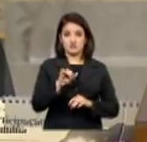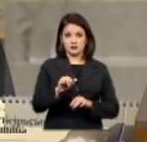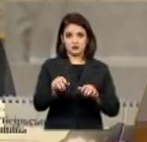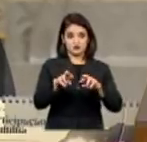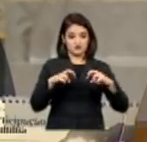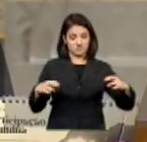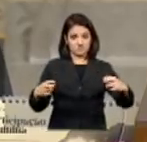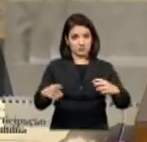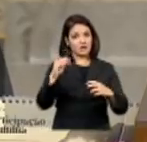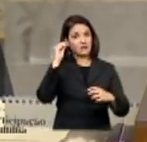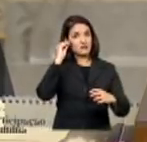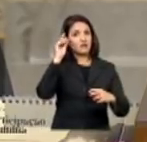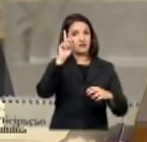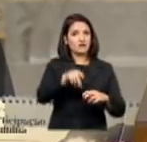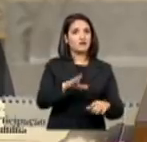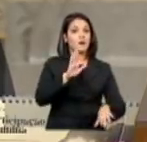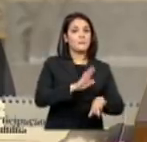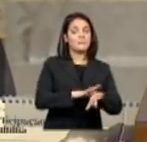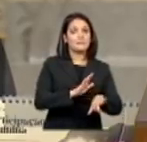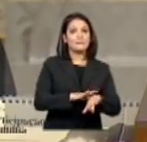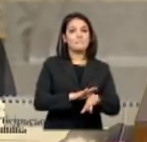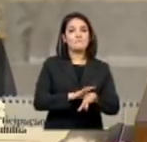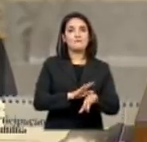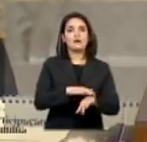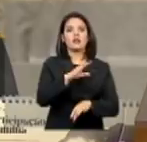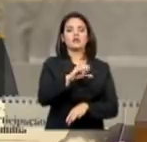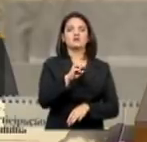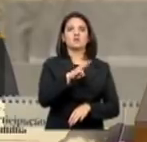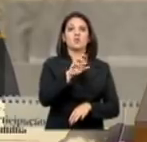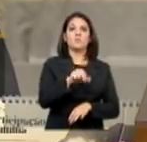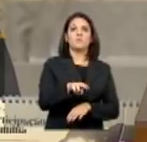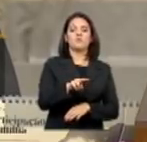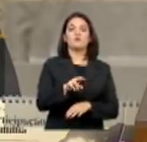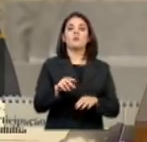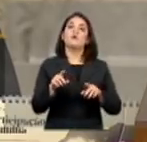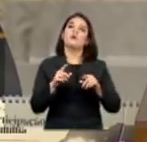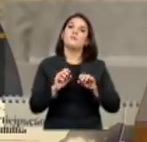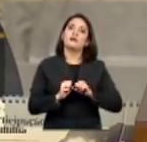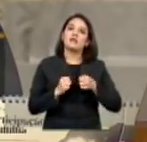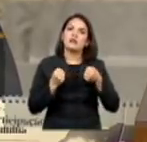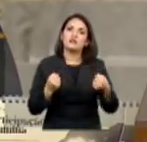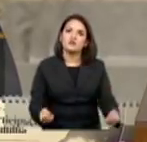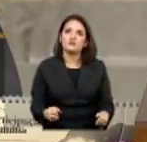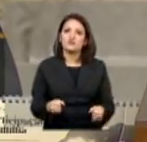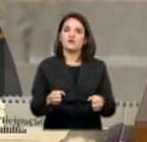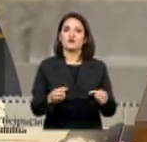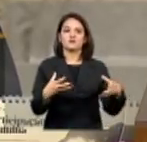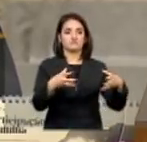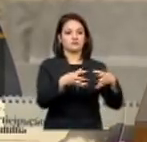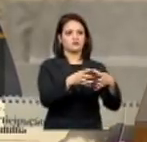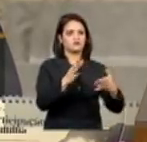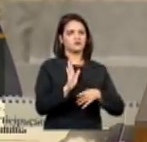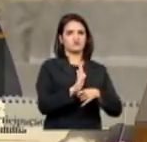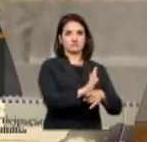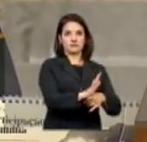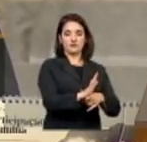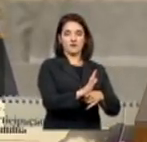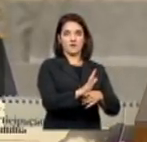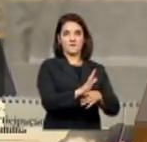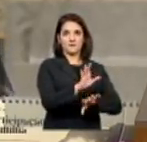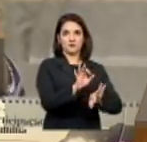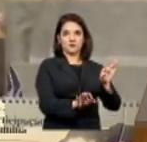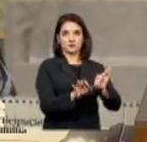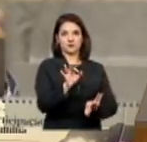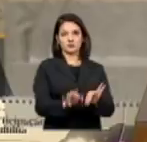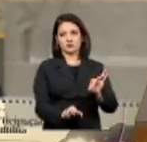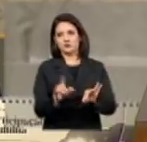sucessivo para que a defesa de réus delatados e delatores apresenta em razões finais